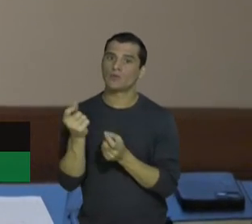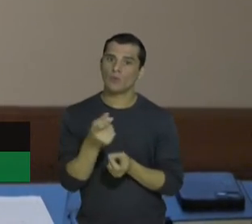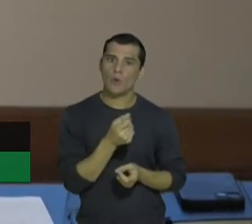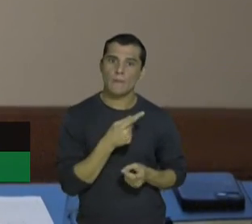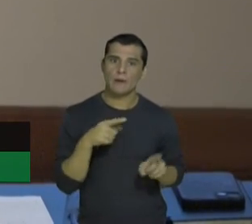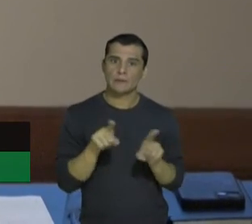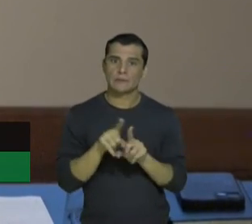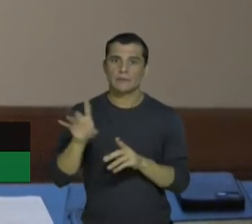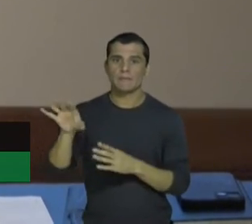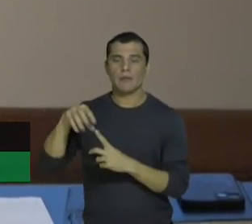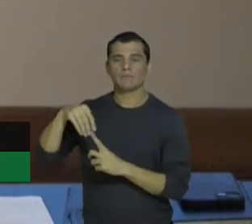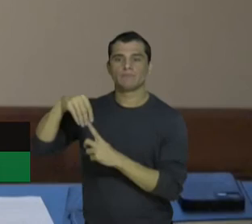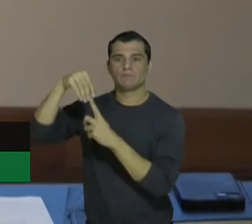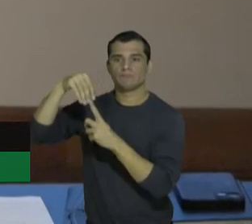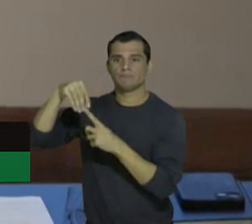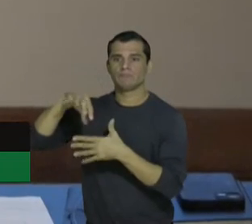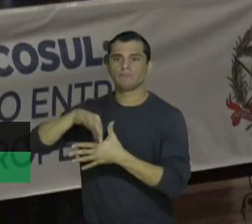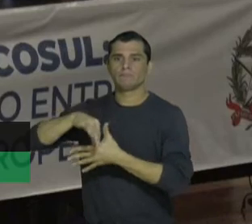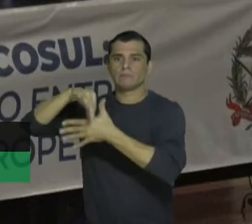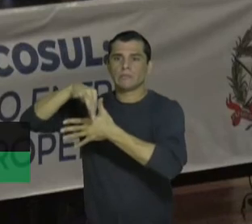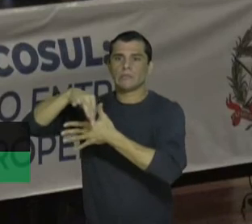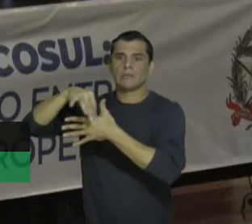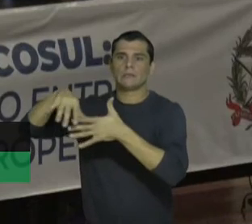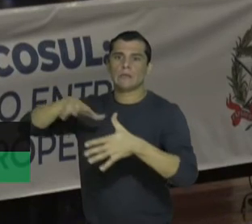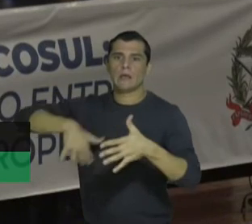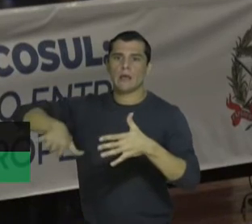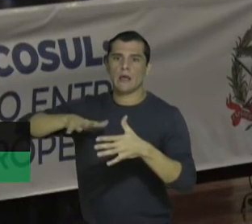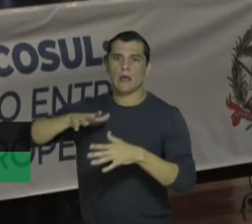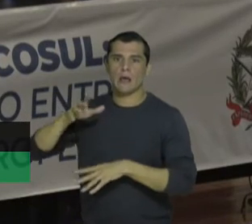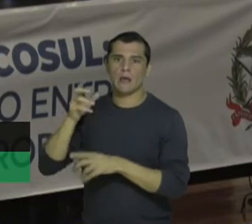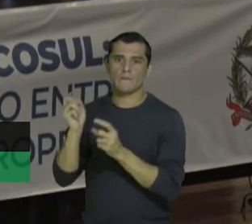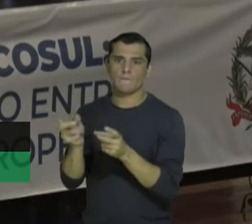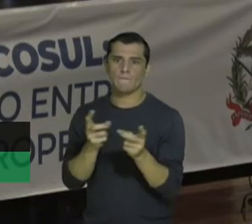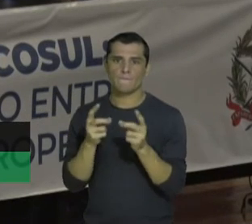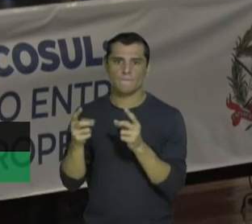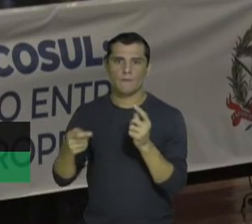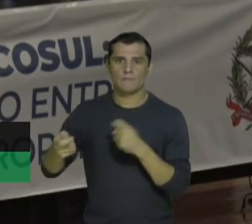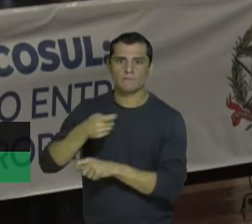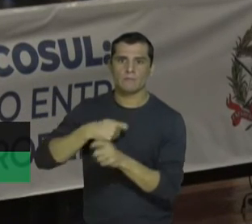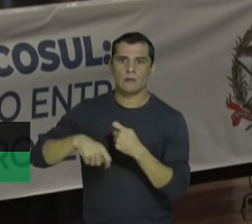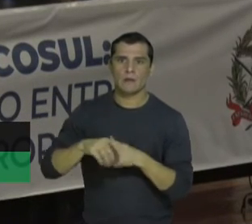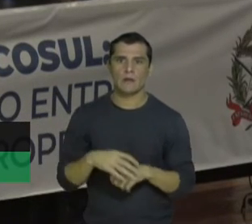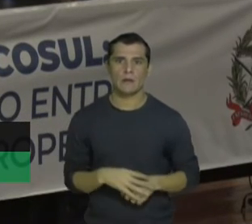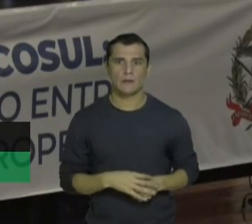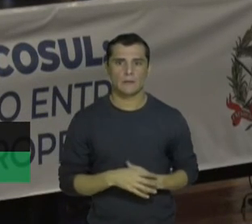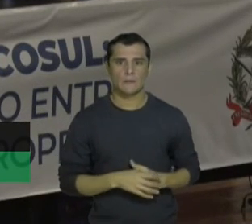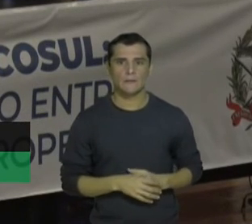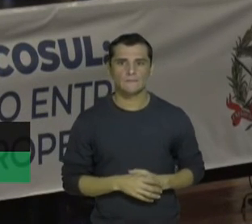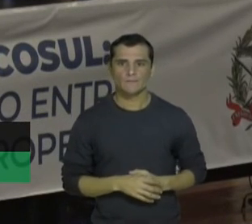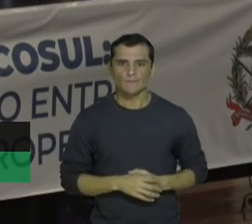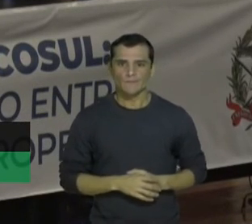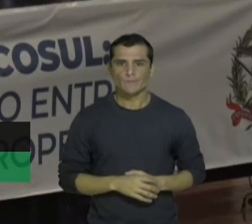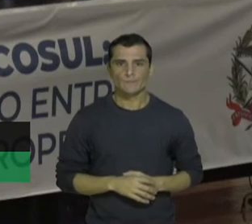ela atua Ok você já já pode fazer a apresentação